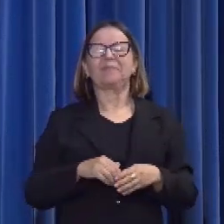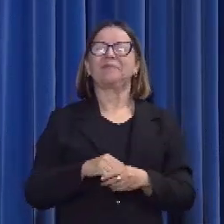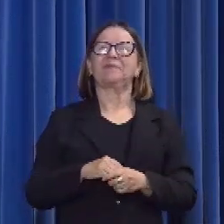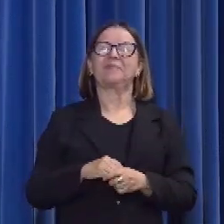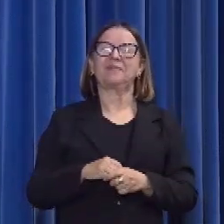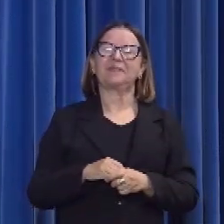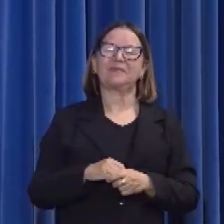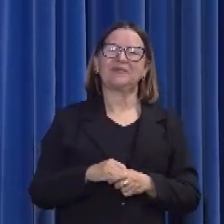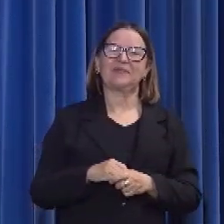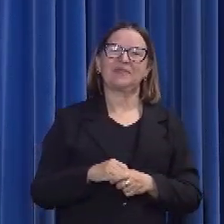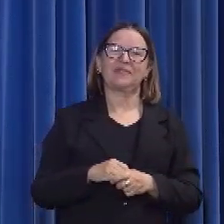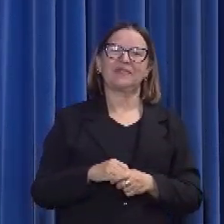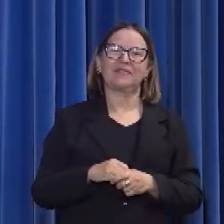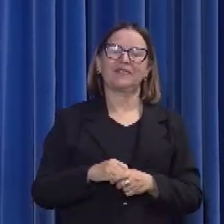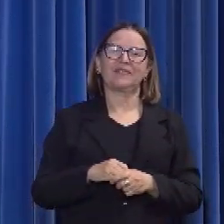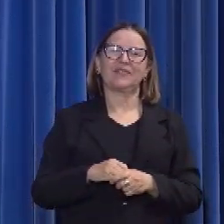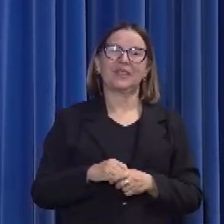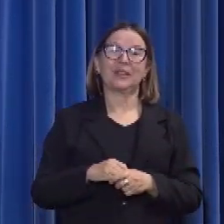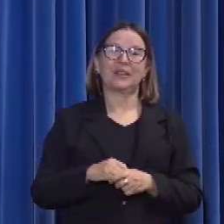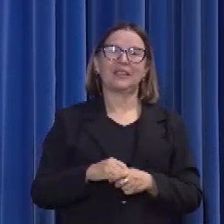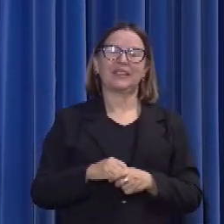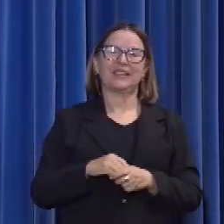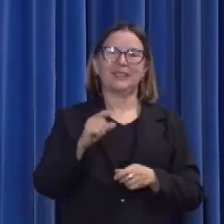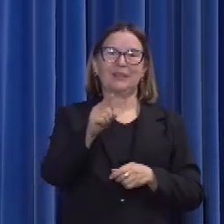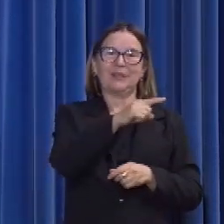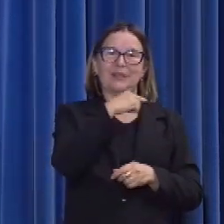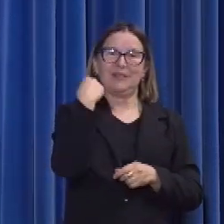Felizmente, nosso corpo ele vai